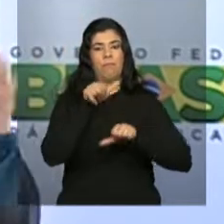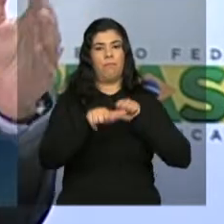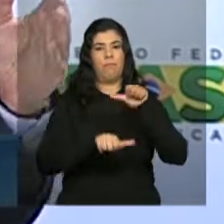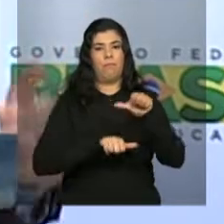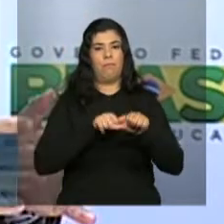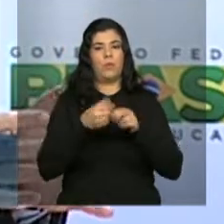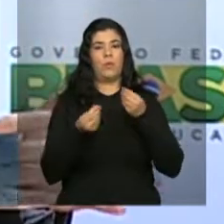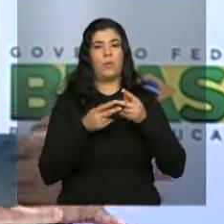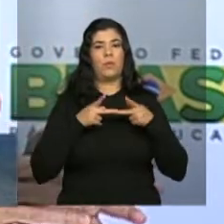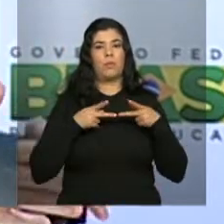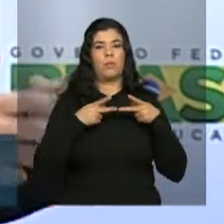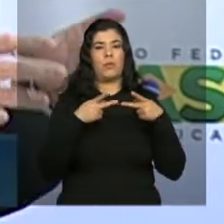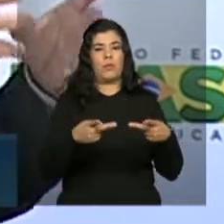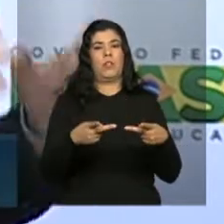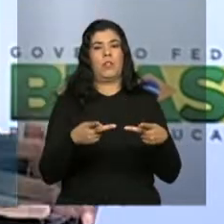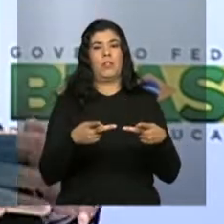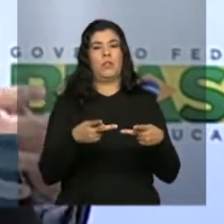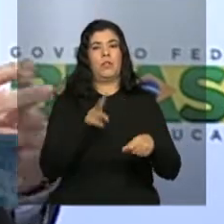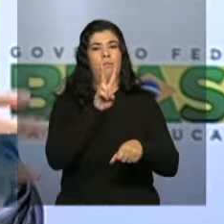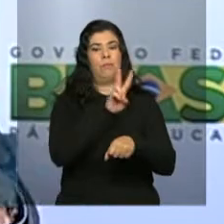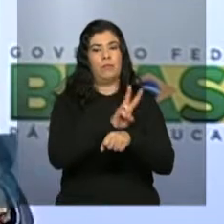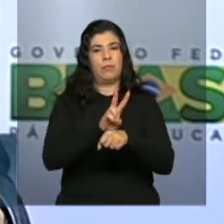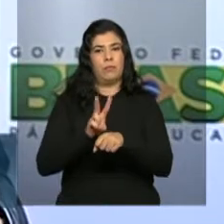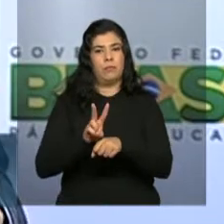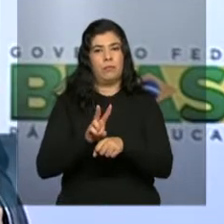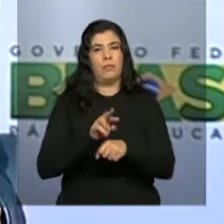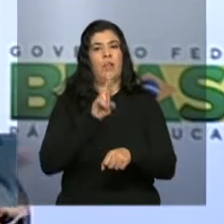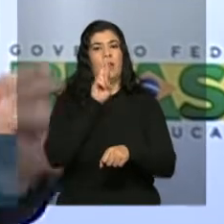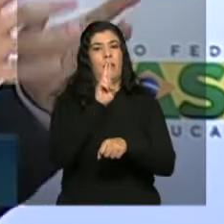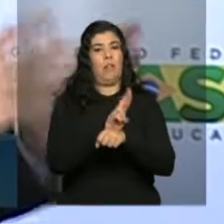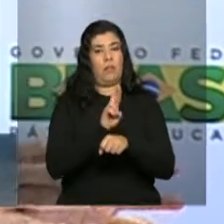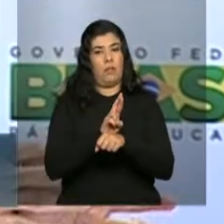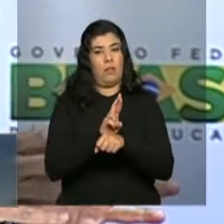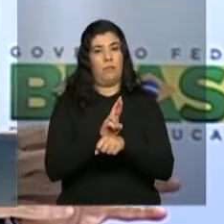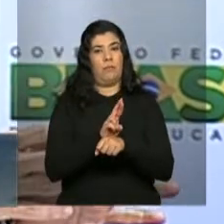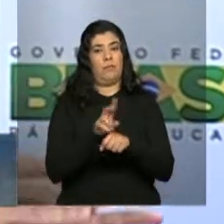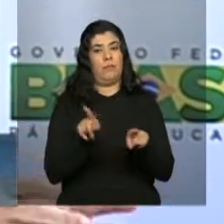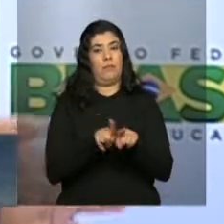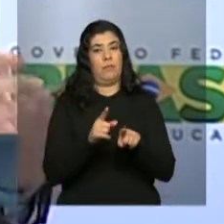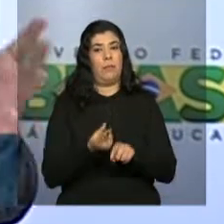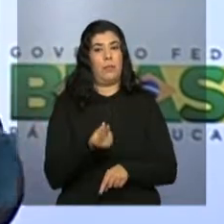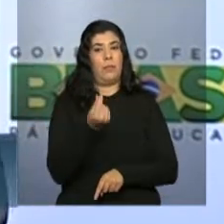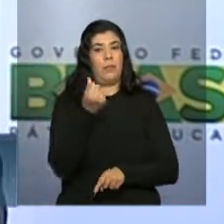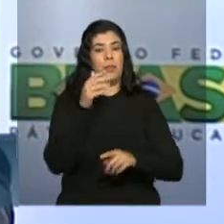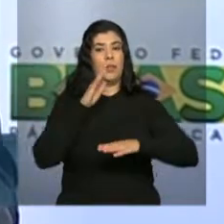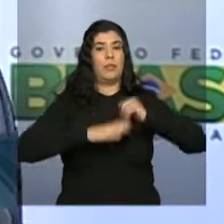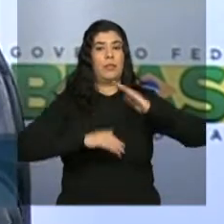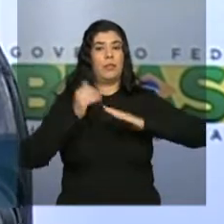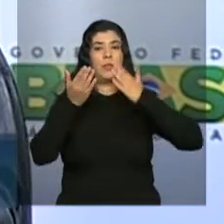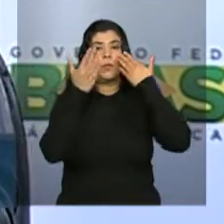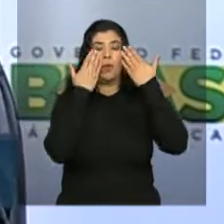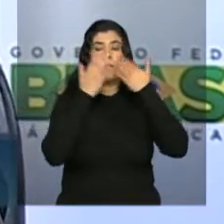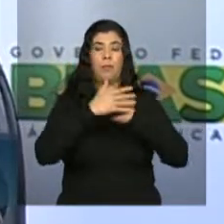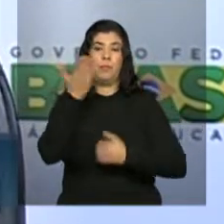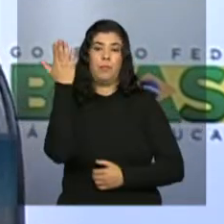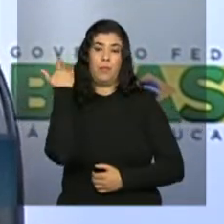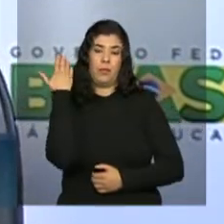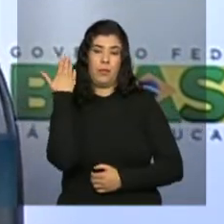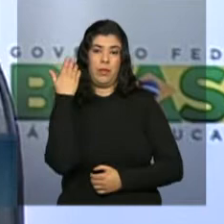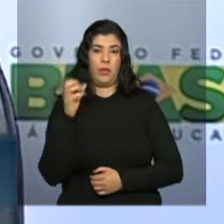em relação ao processo de monitoramento ao processo de regulação de preços que se praticava para uma nova realidade